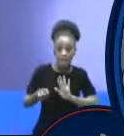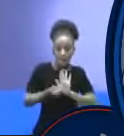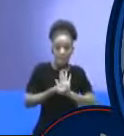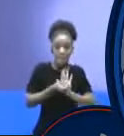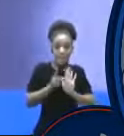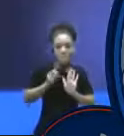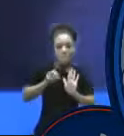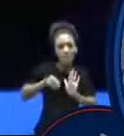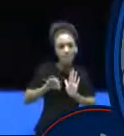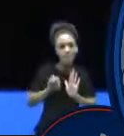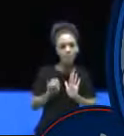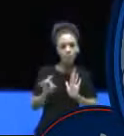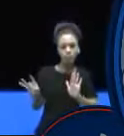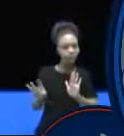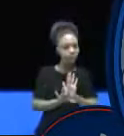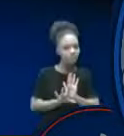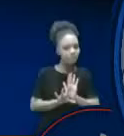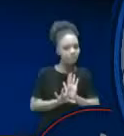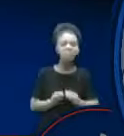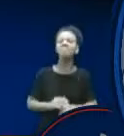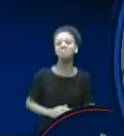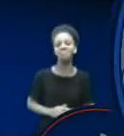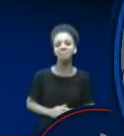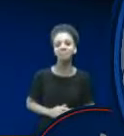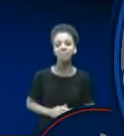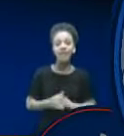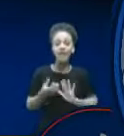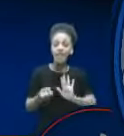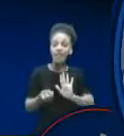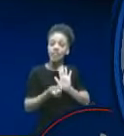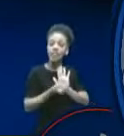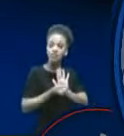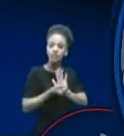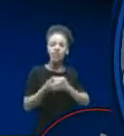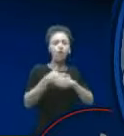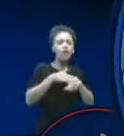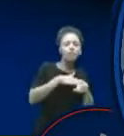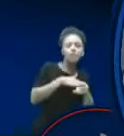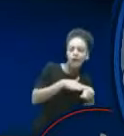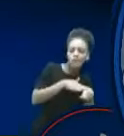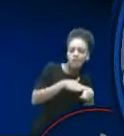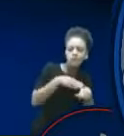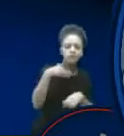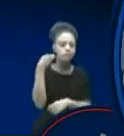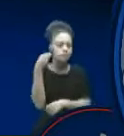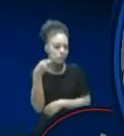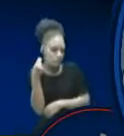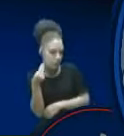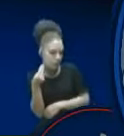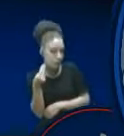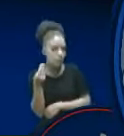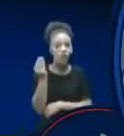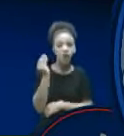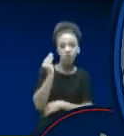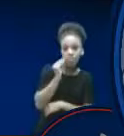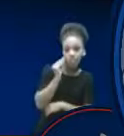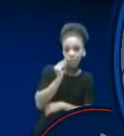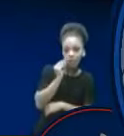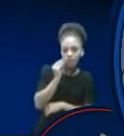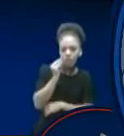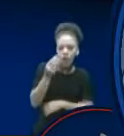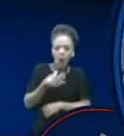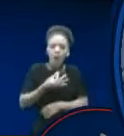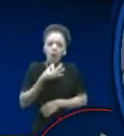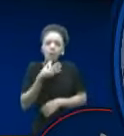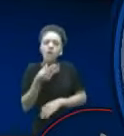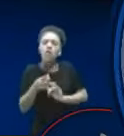é ponto. E essa nova marca conversa, experimenta, testa, fala o que pensa,